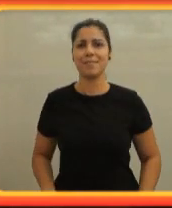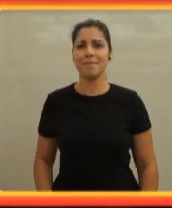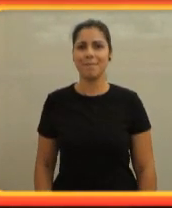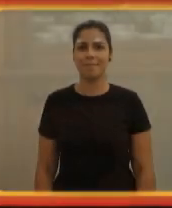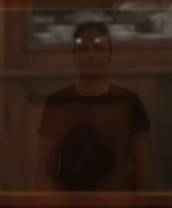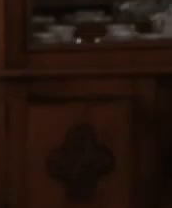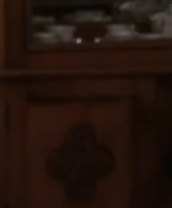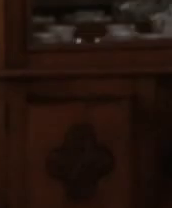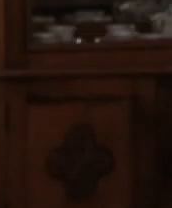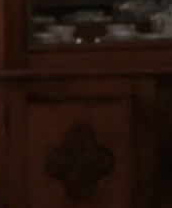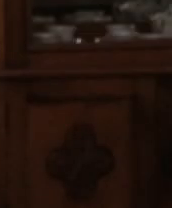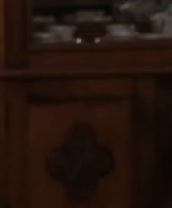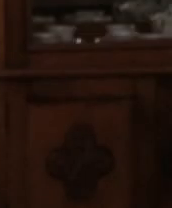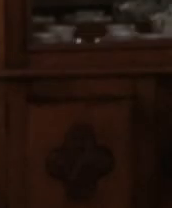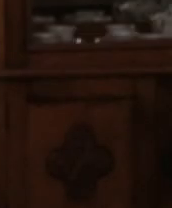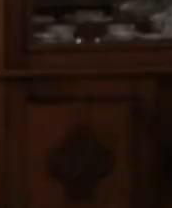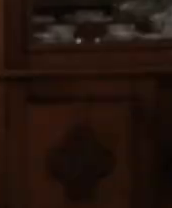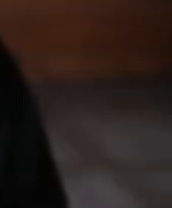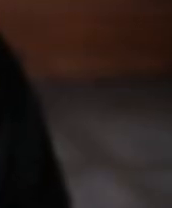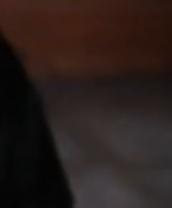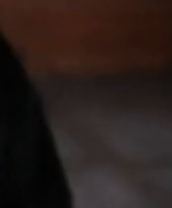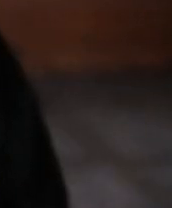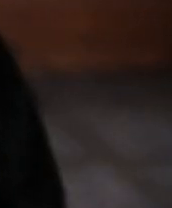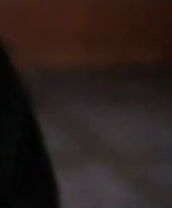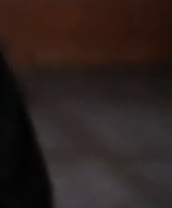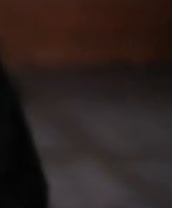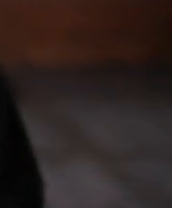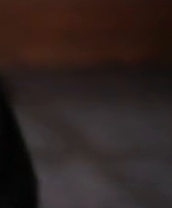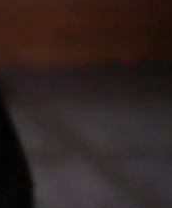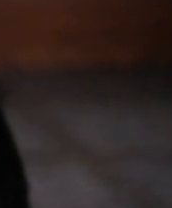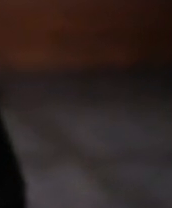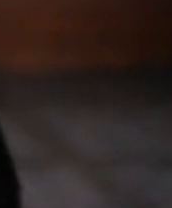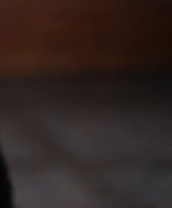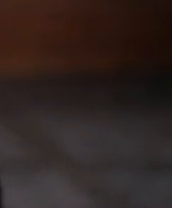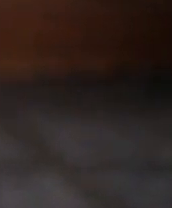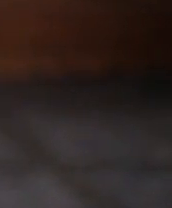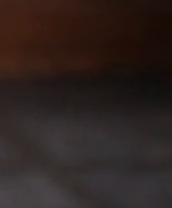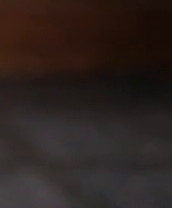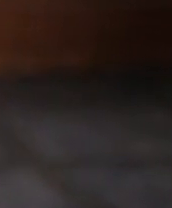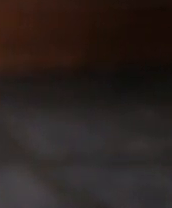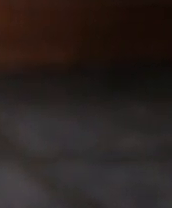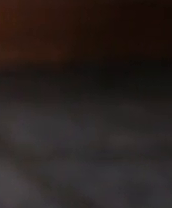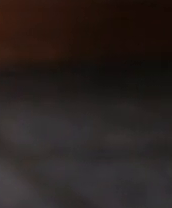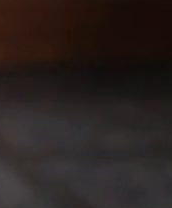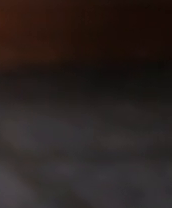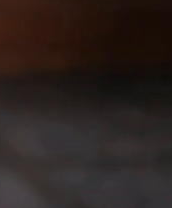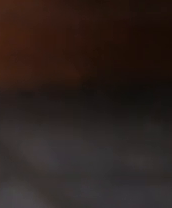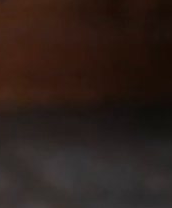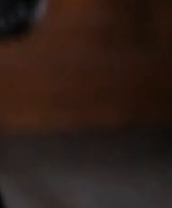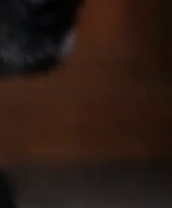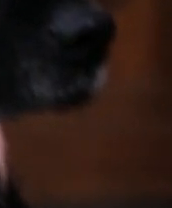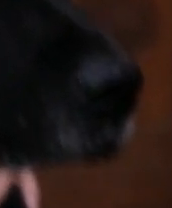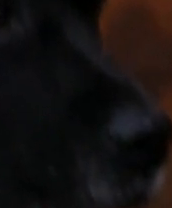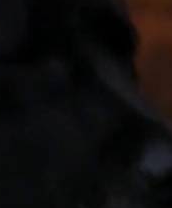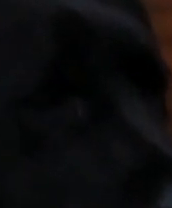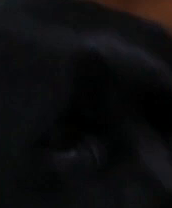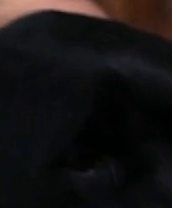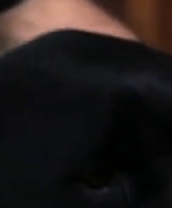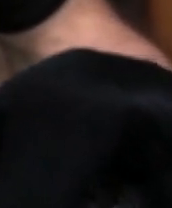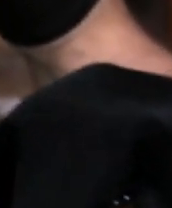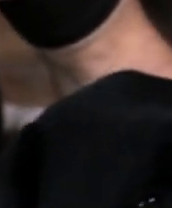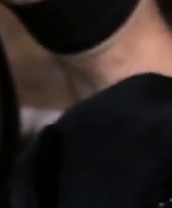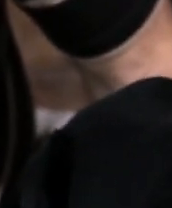independentemente, livremente, felizmente. Sentado em uma cadeira, Alberto faz carinho no pescoço de Sani, sentada no